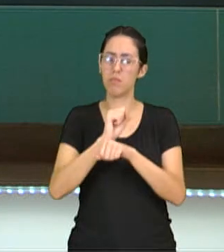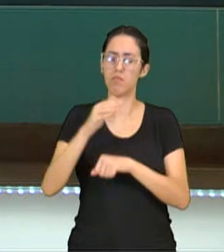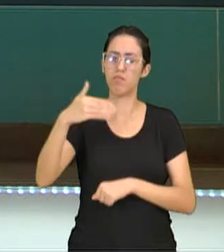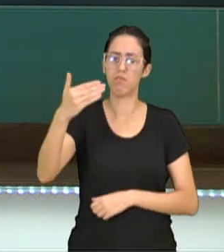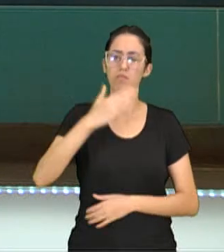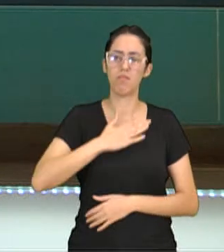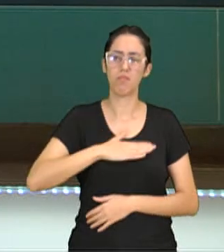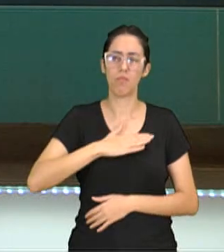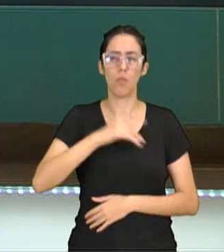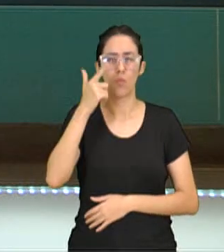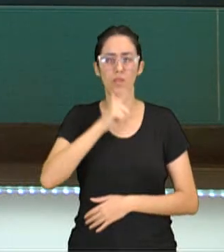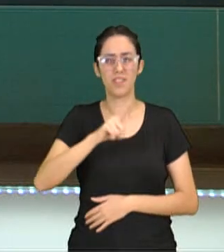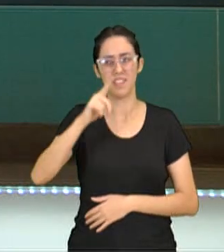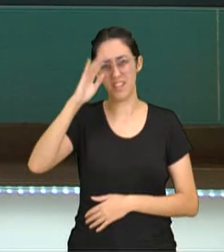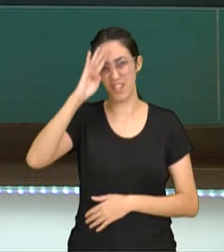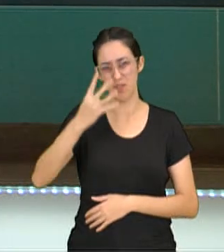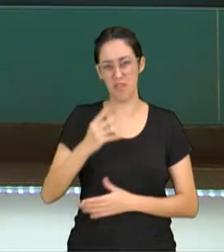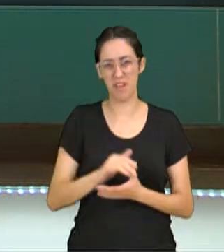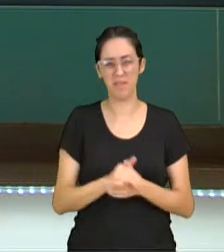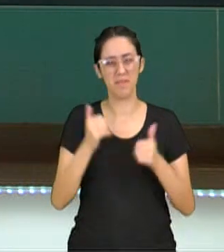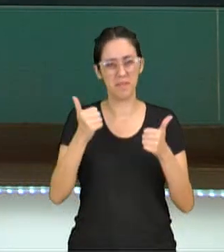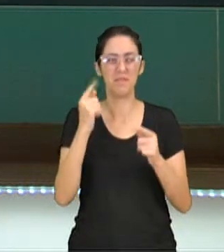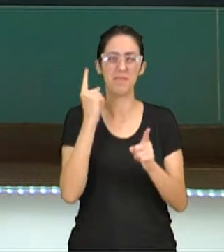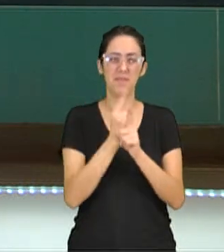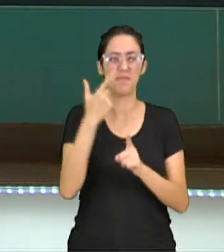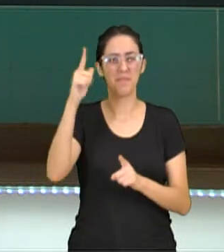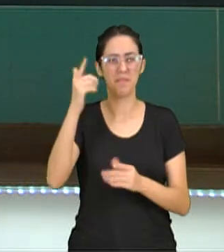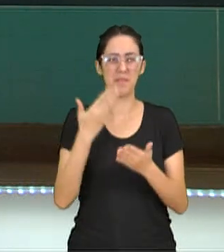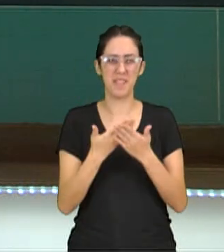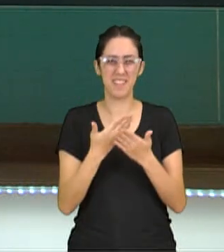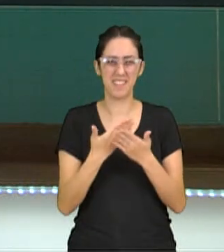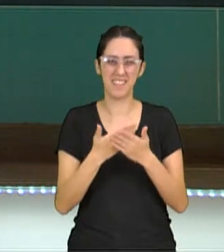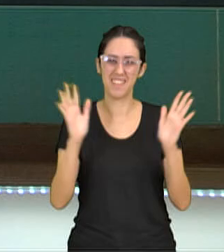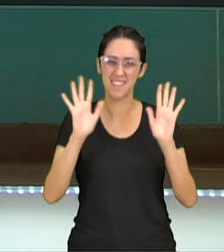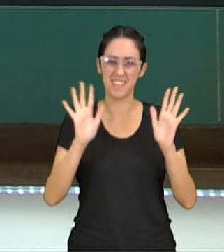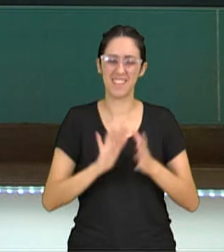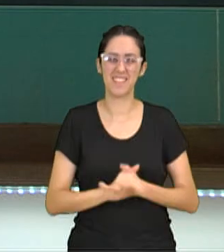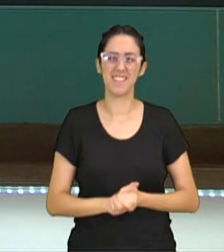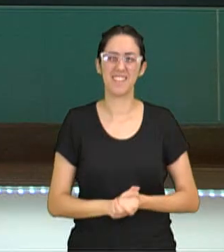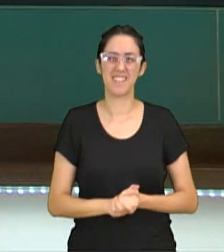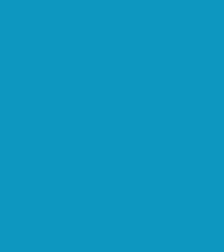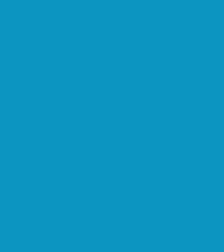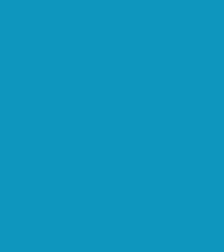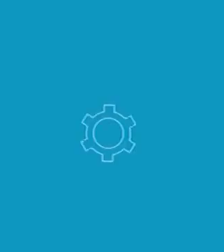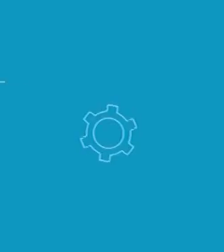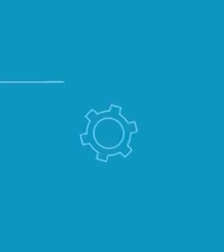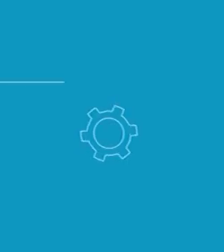forma de resolver essas equações, tá bom? Nos vemos na próxima aula, galerinha. Até mais!